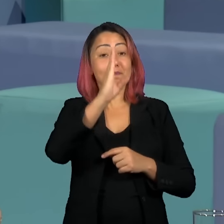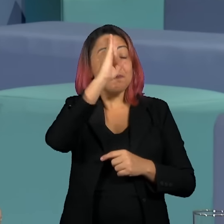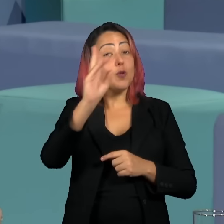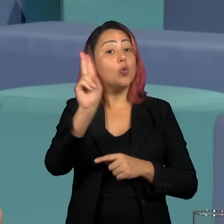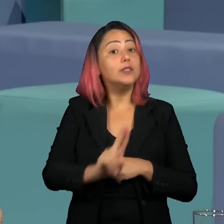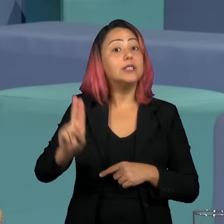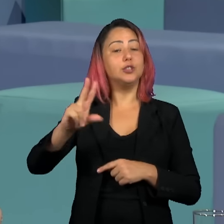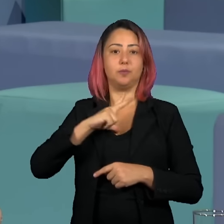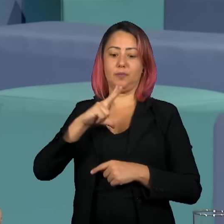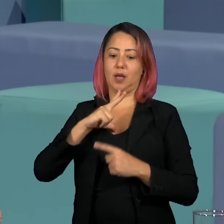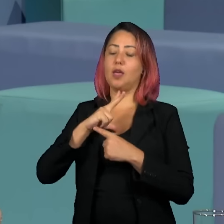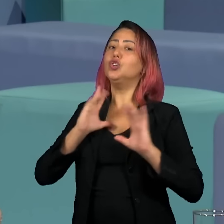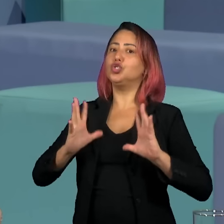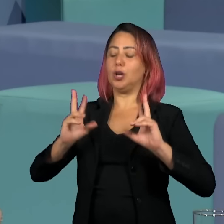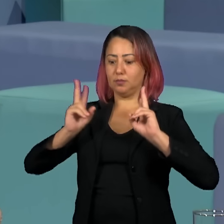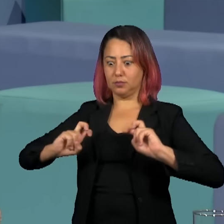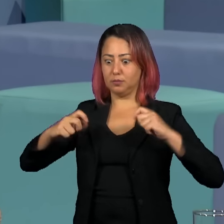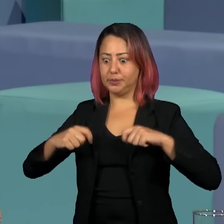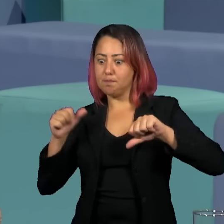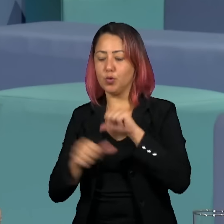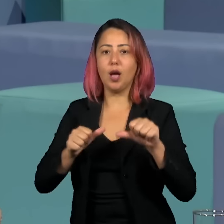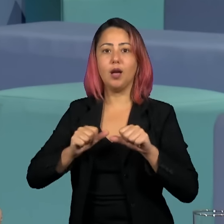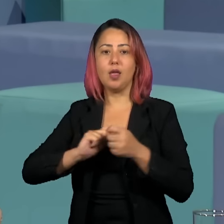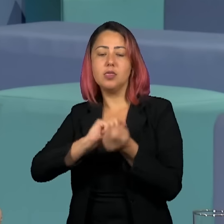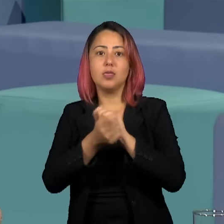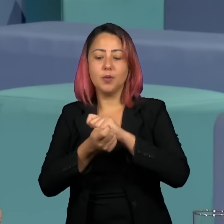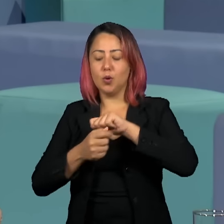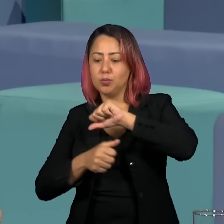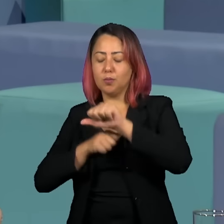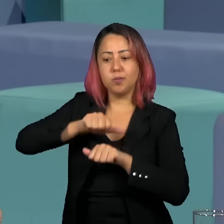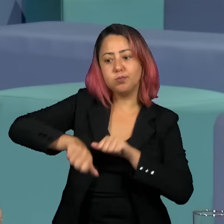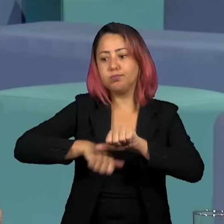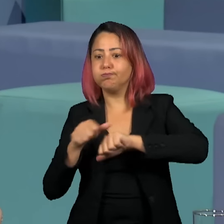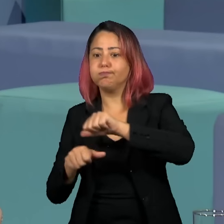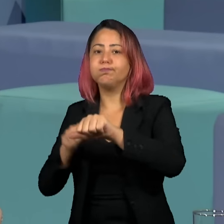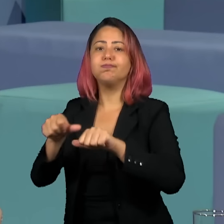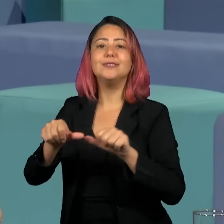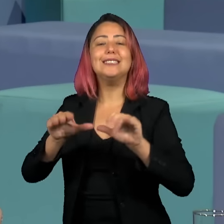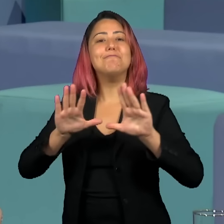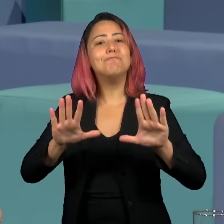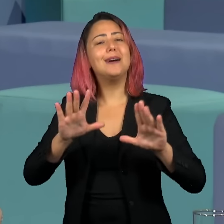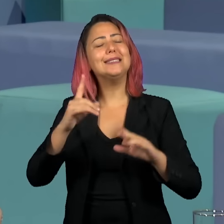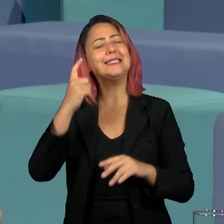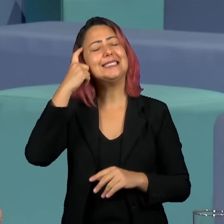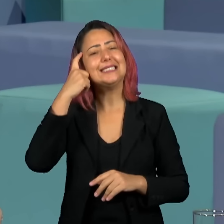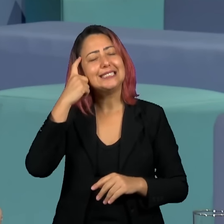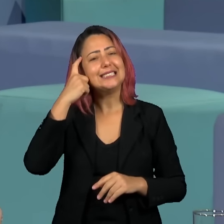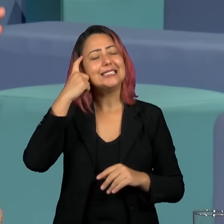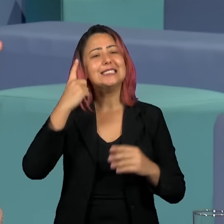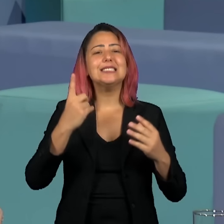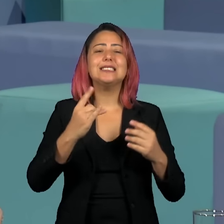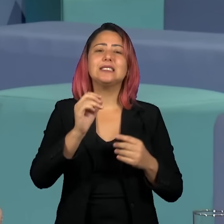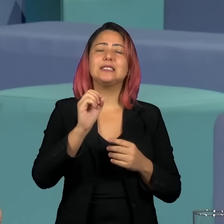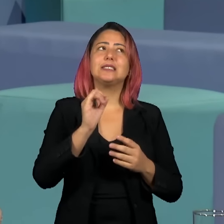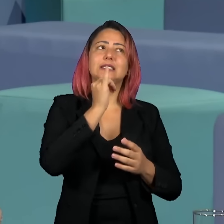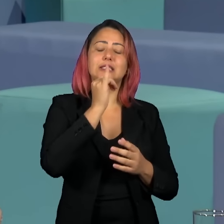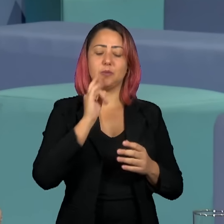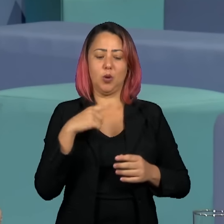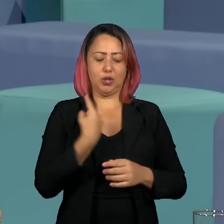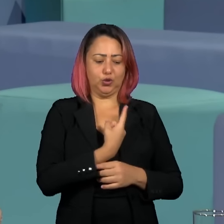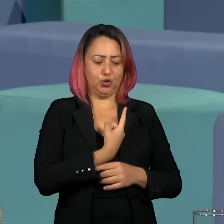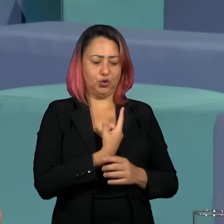entenderam que tem que mudar e já reverteram isso né como E aí a grande dúvida é como é que se a gente não tá a primeiro a